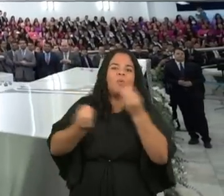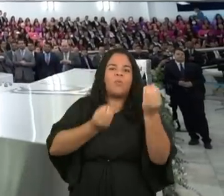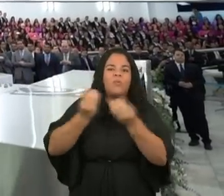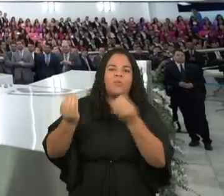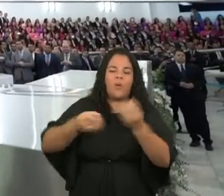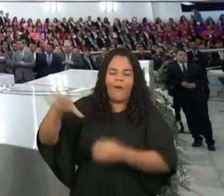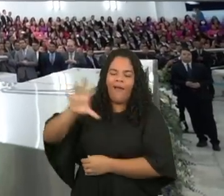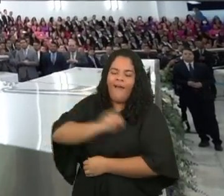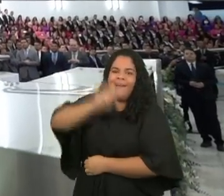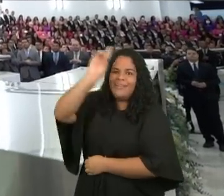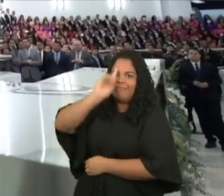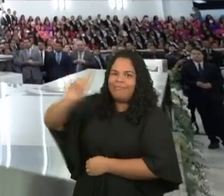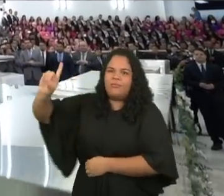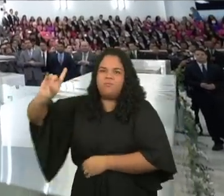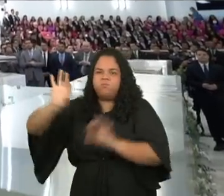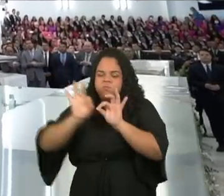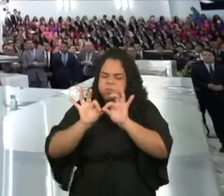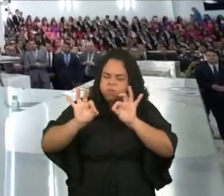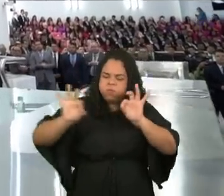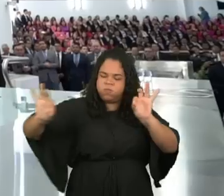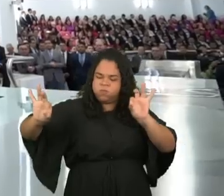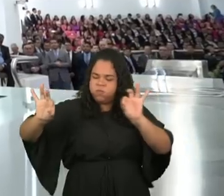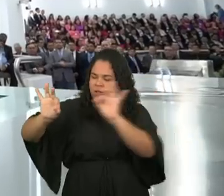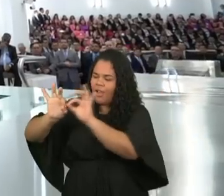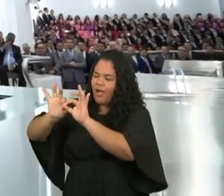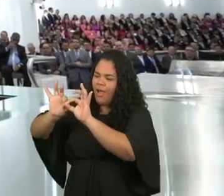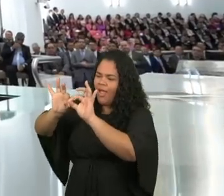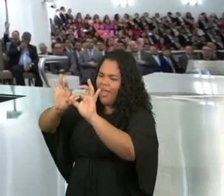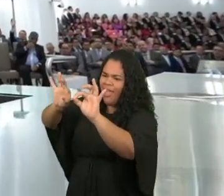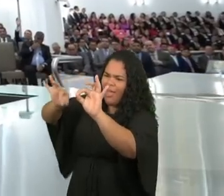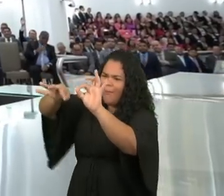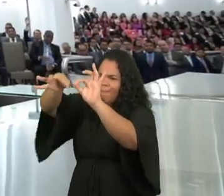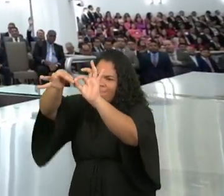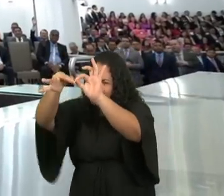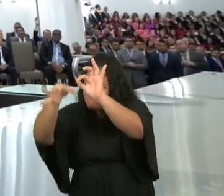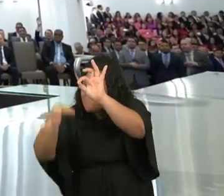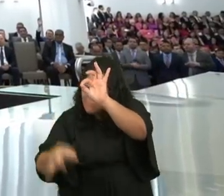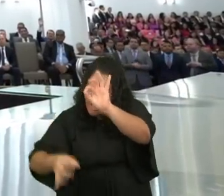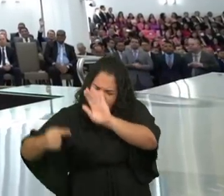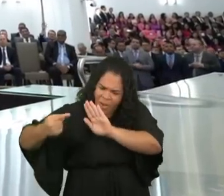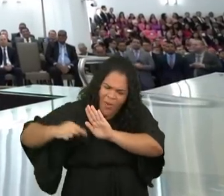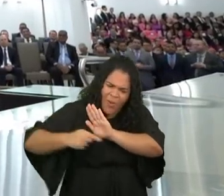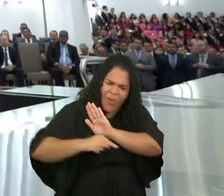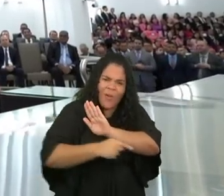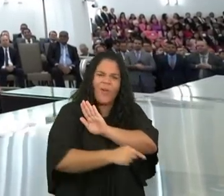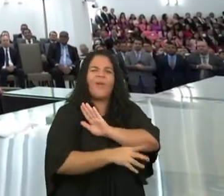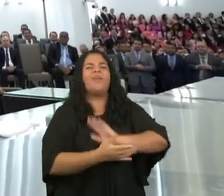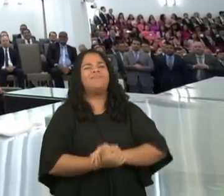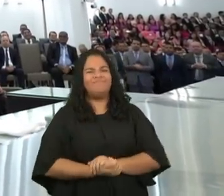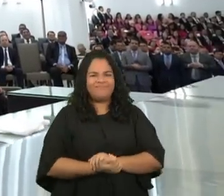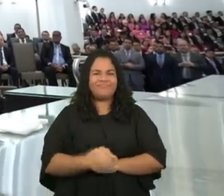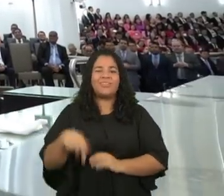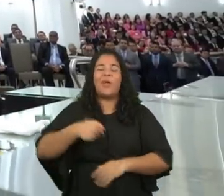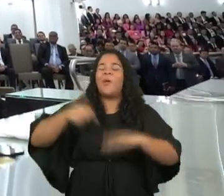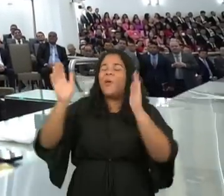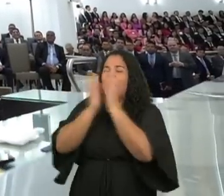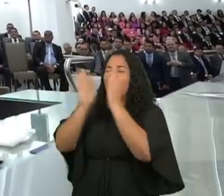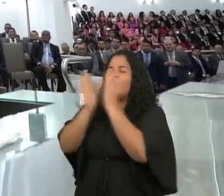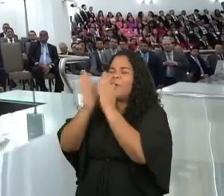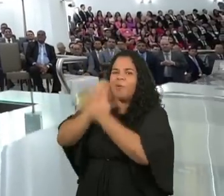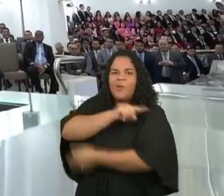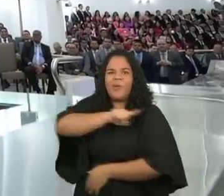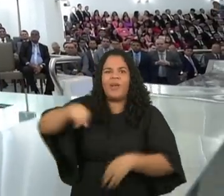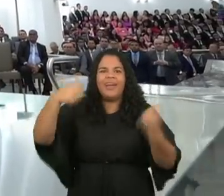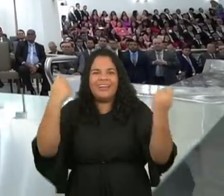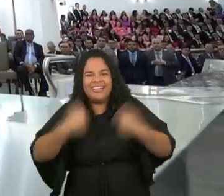do amor de Deus. Ele está dizendo assim: eu oro para que vocês naveguem dentro do espaço, não é da terra, não é do universo, mas